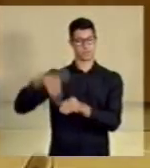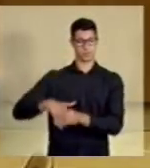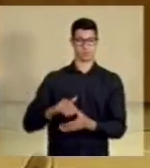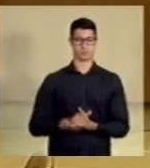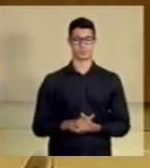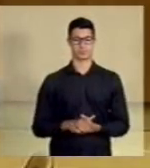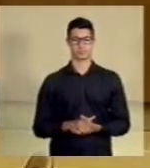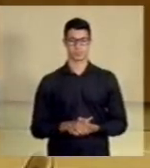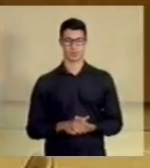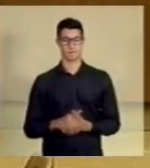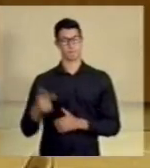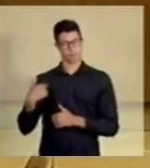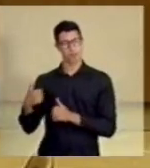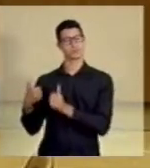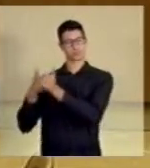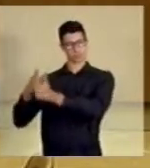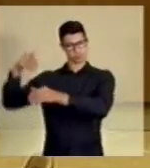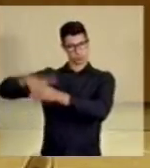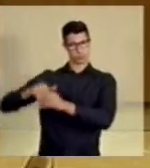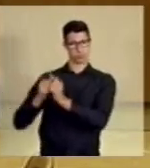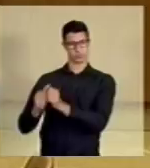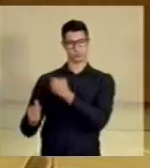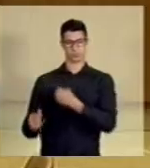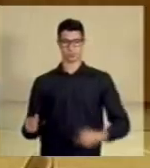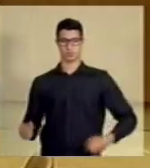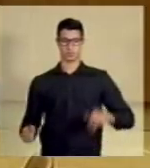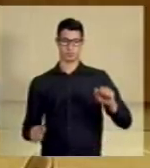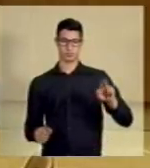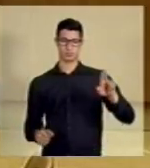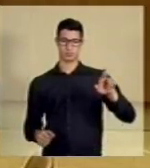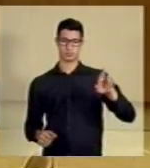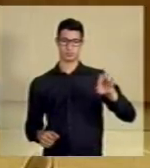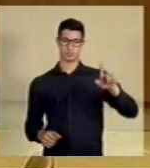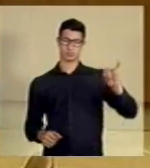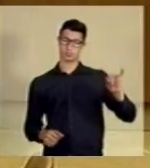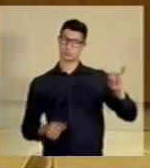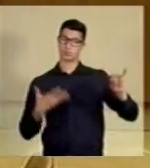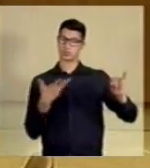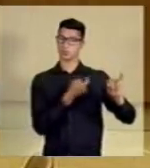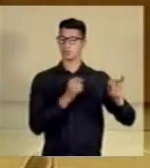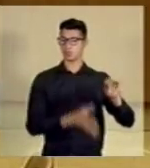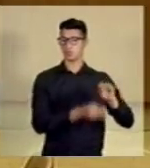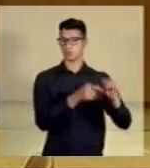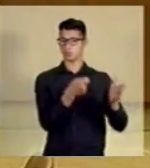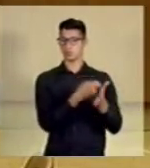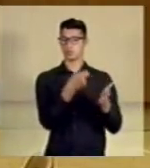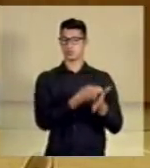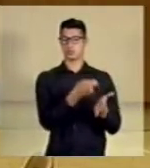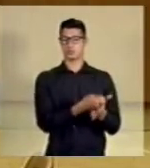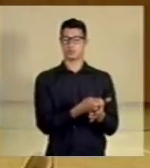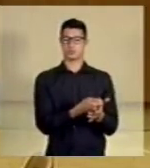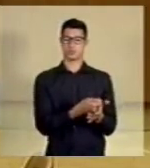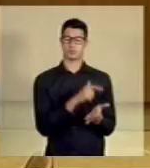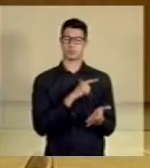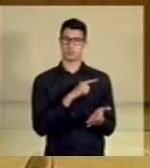Então, Vossa Excelência acompanha o ministro Marco Aurélio, salvo no que se refere à exigência de